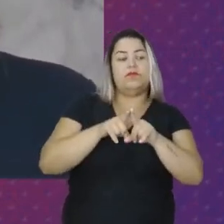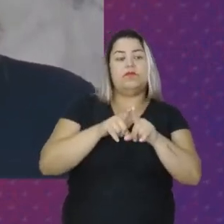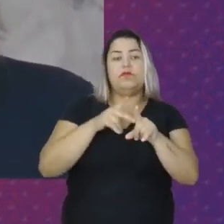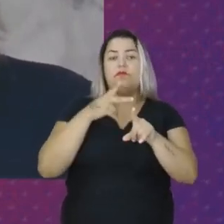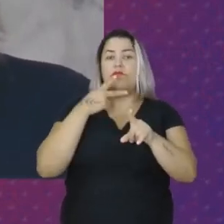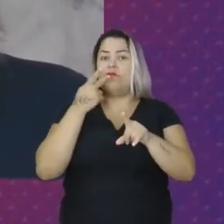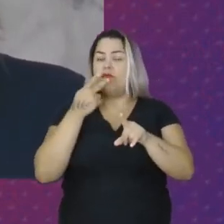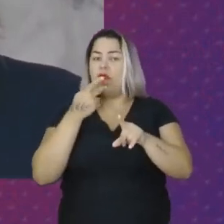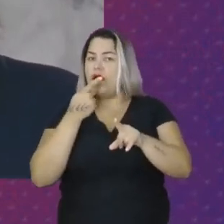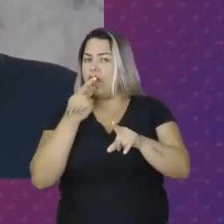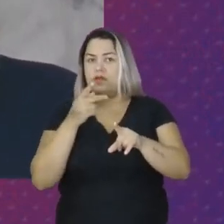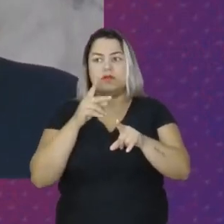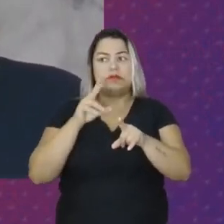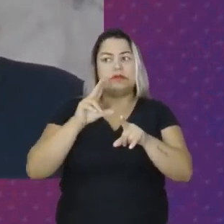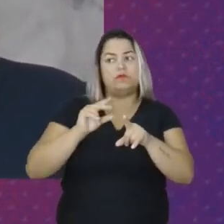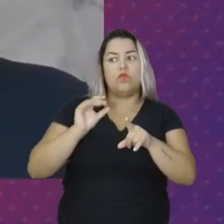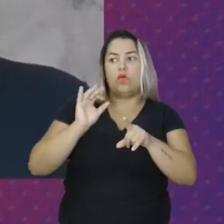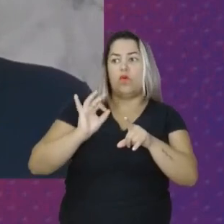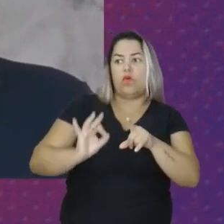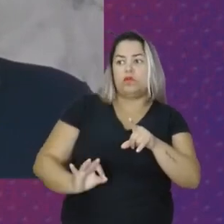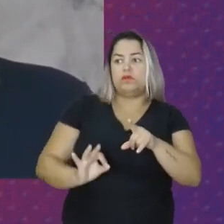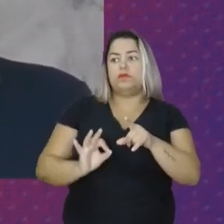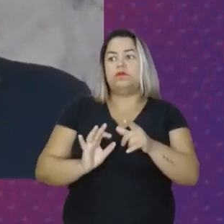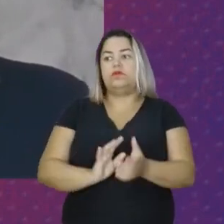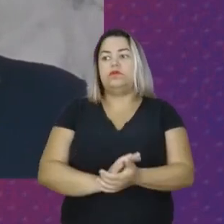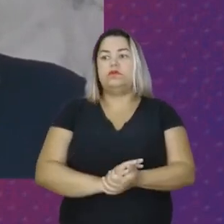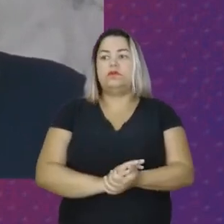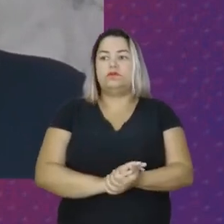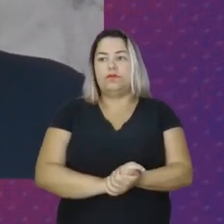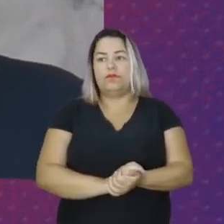abordagens inadequadas, de